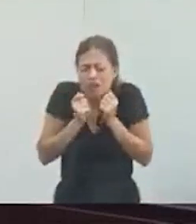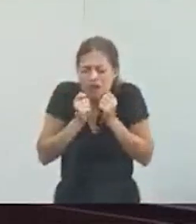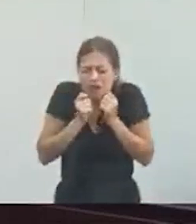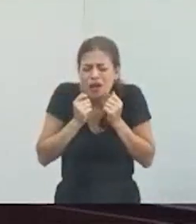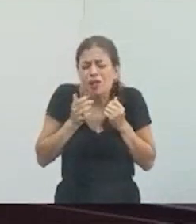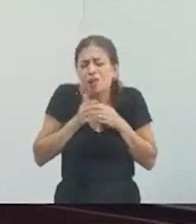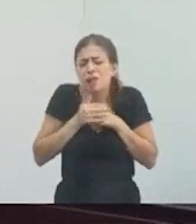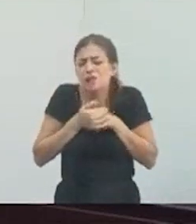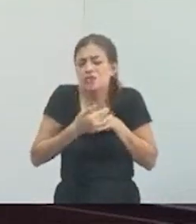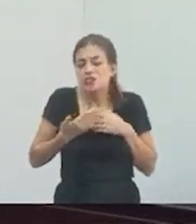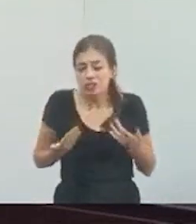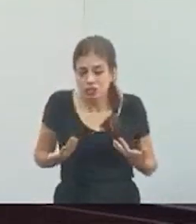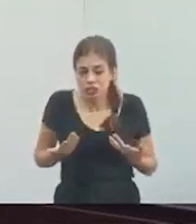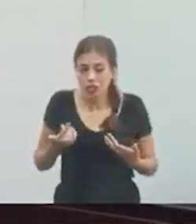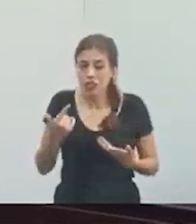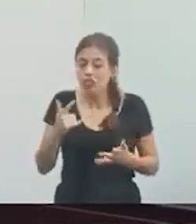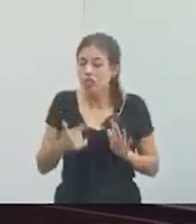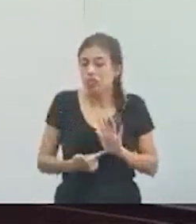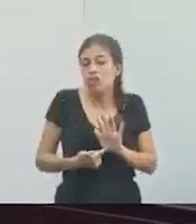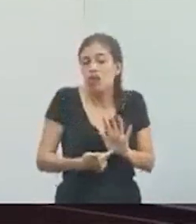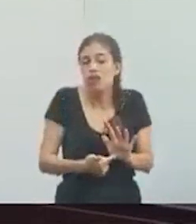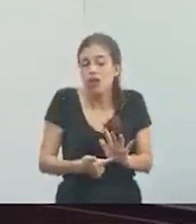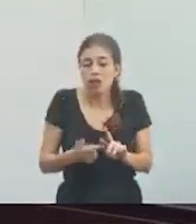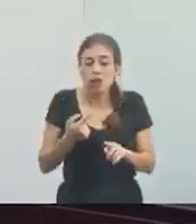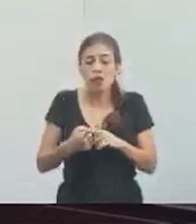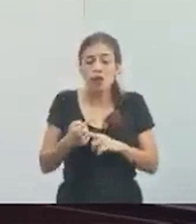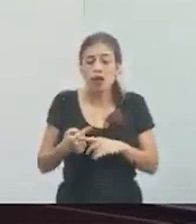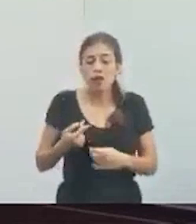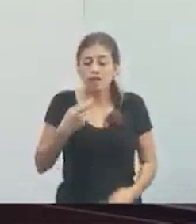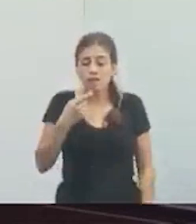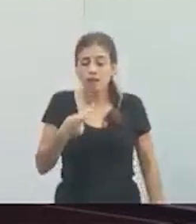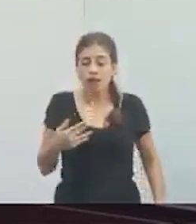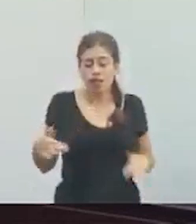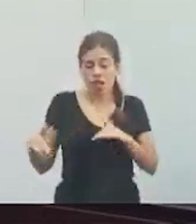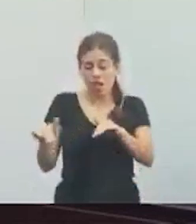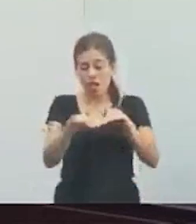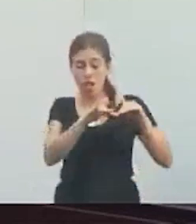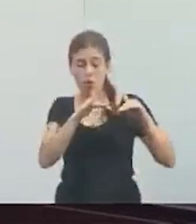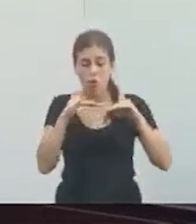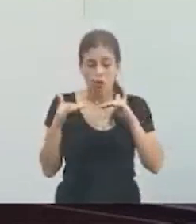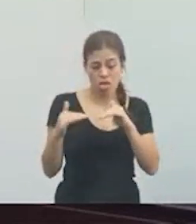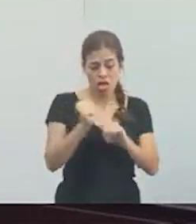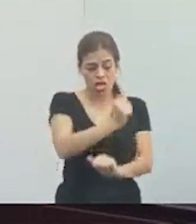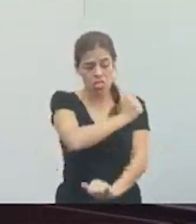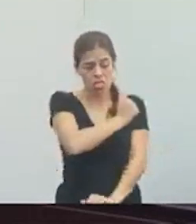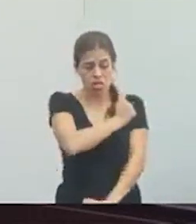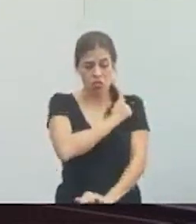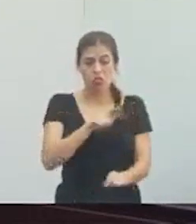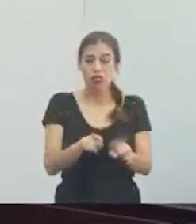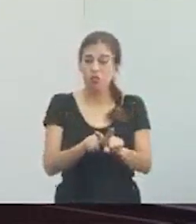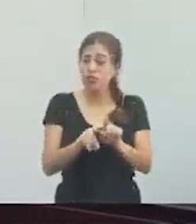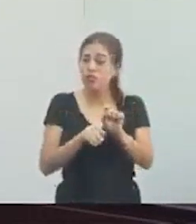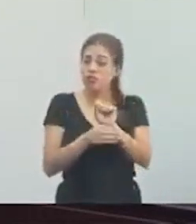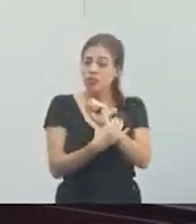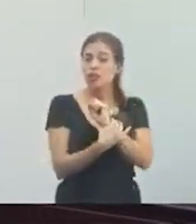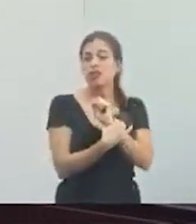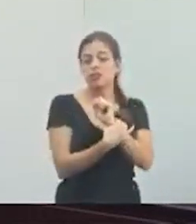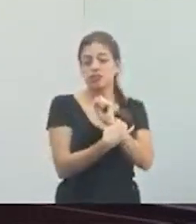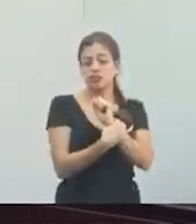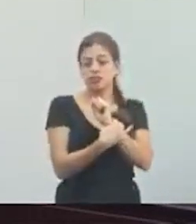uma identificação, porque nós estamos falando de igualdade entre os alunos e de segurança